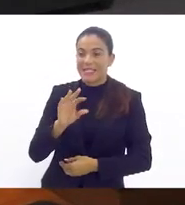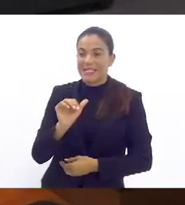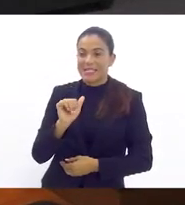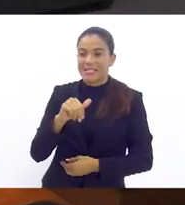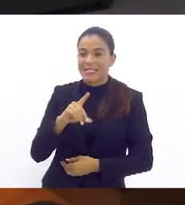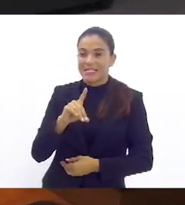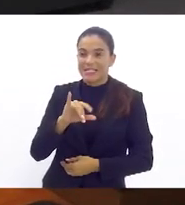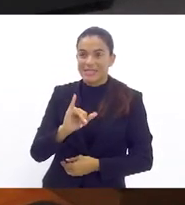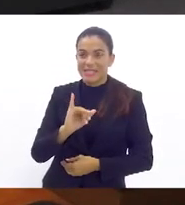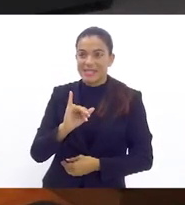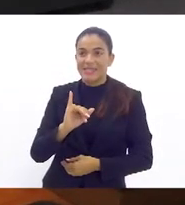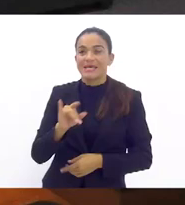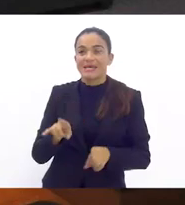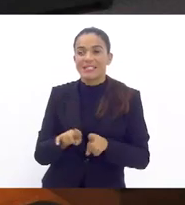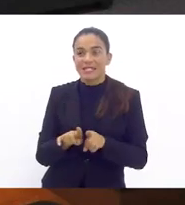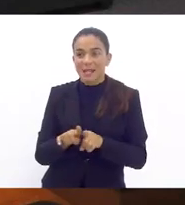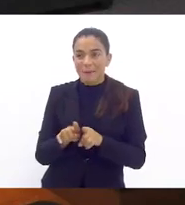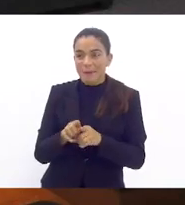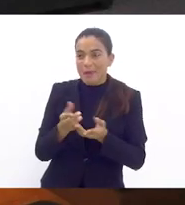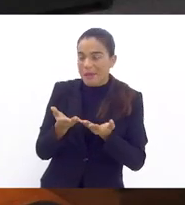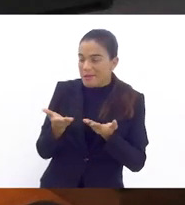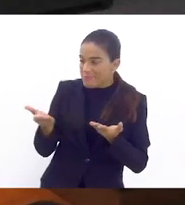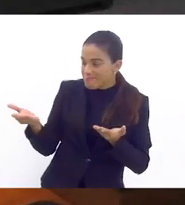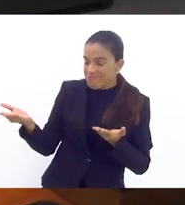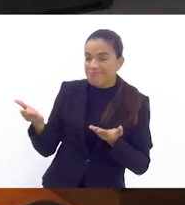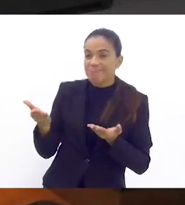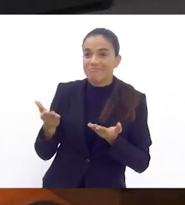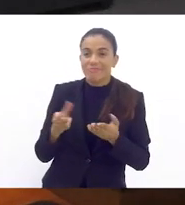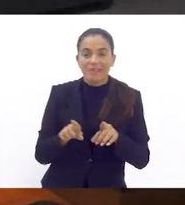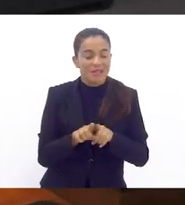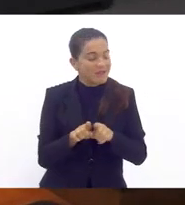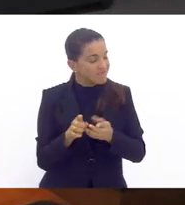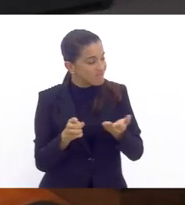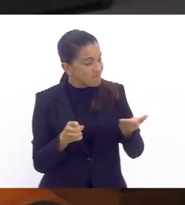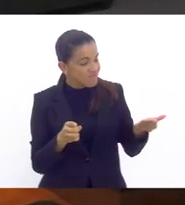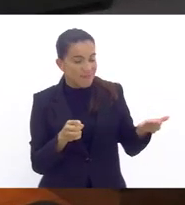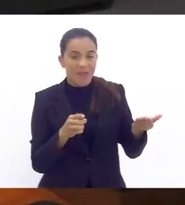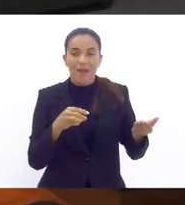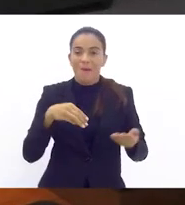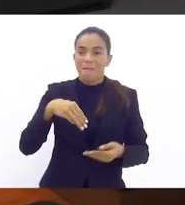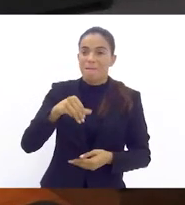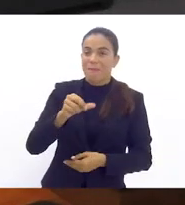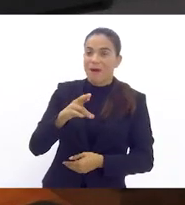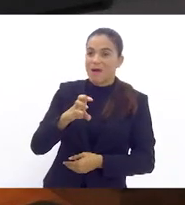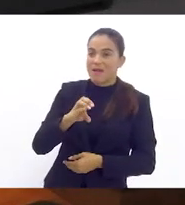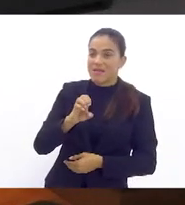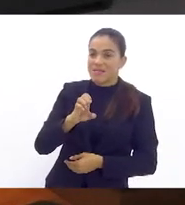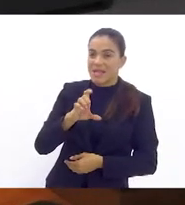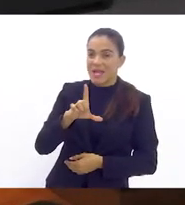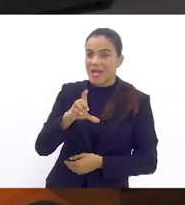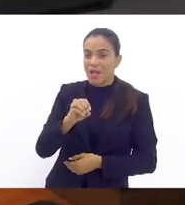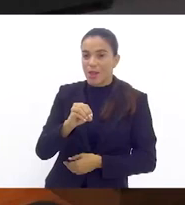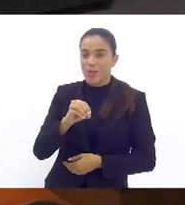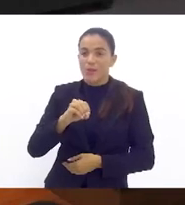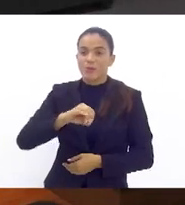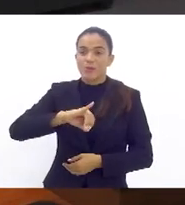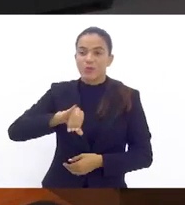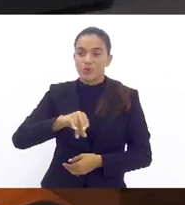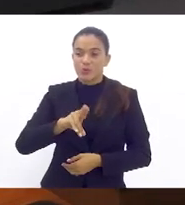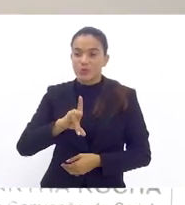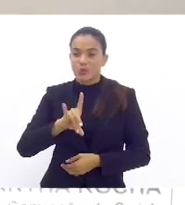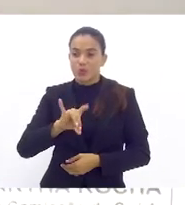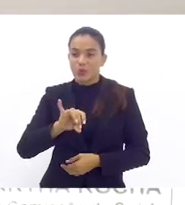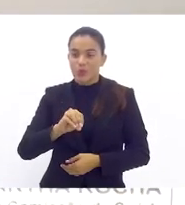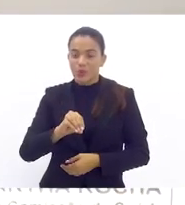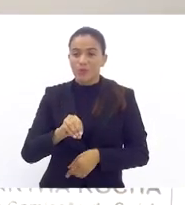nosso queridíssimo deputado Antônio de Paula, saudar o doutor Marcelo Maia, a doutora Karina, o doutor Júlio, e, de uma